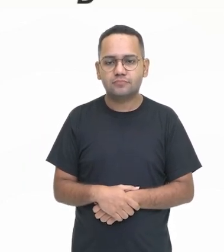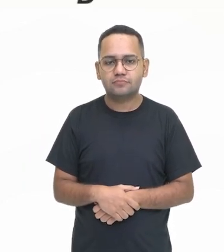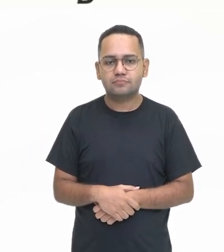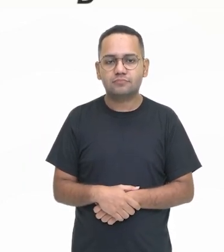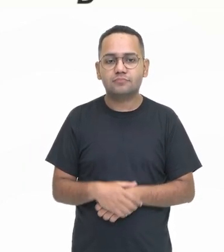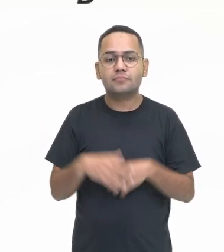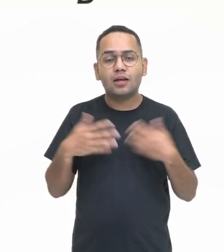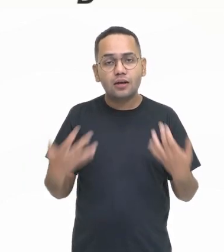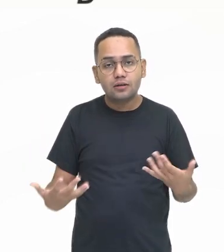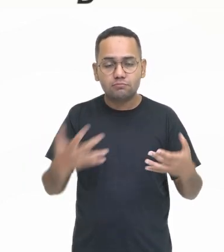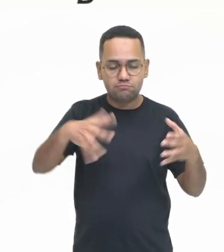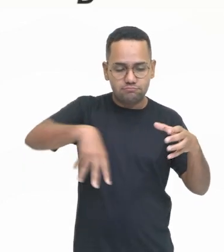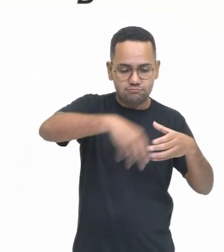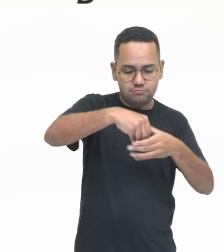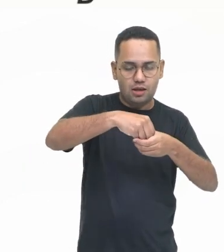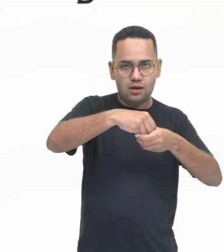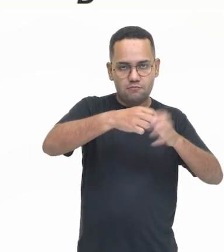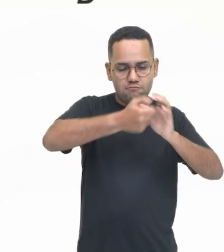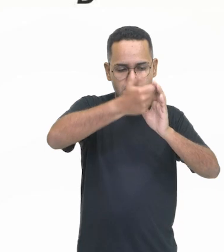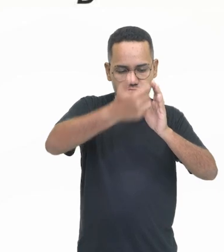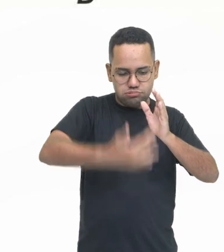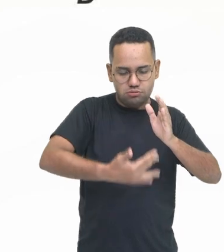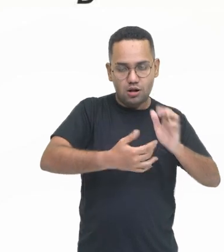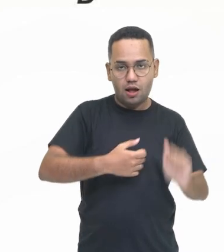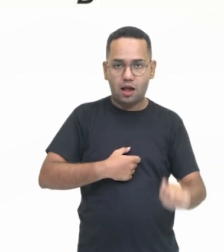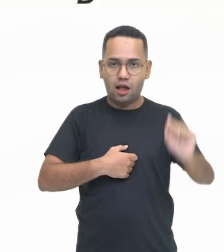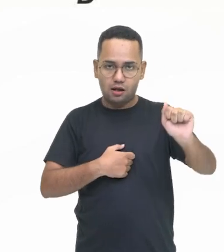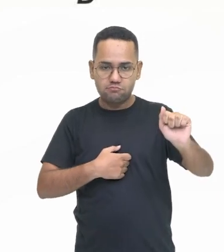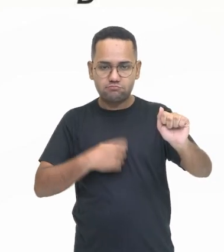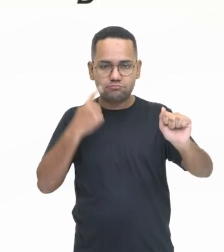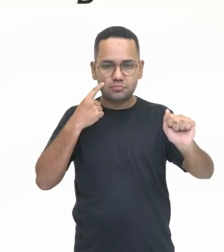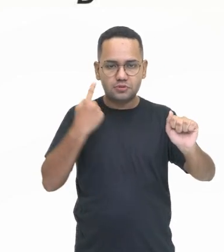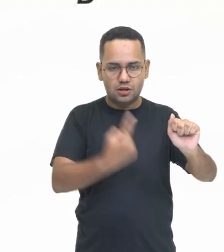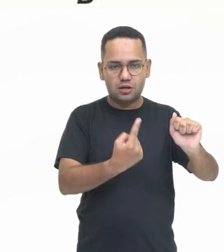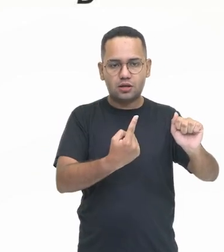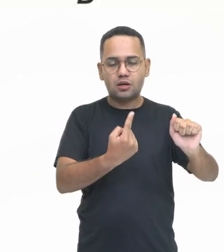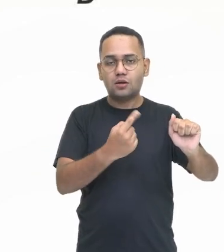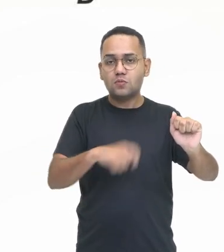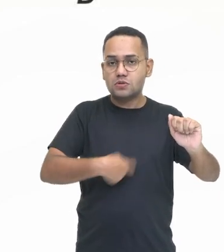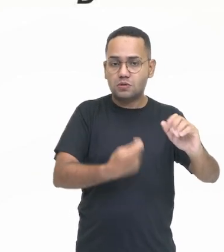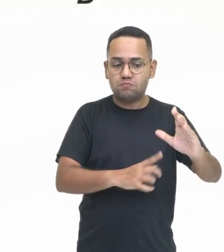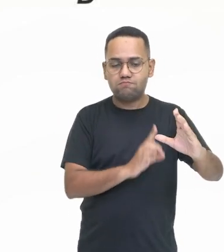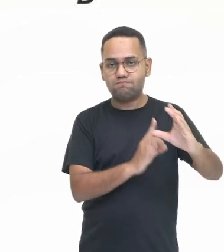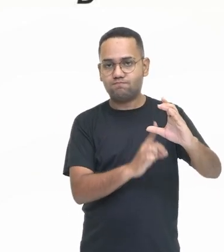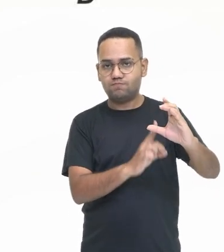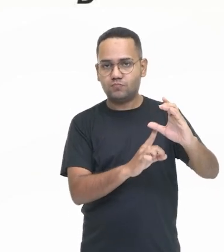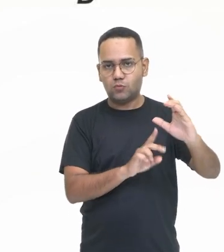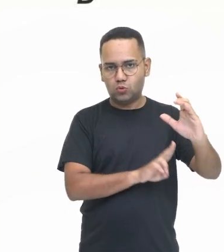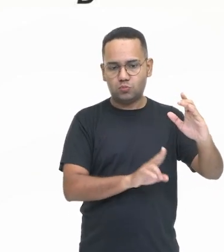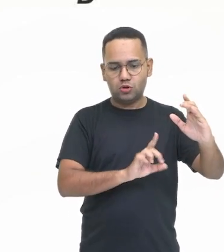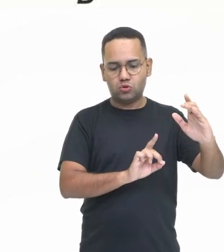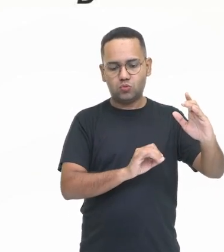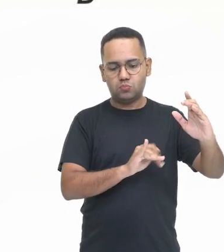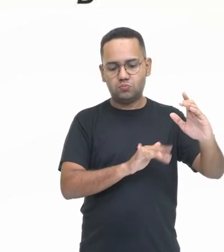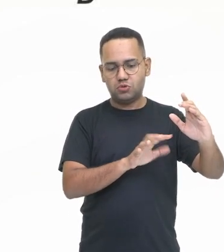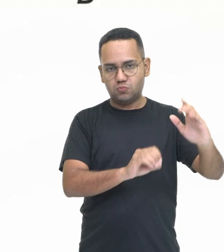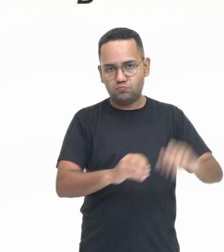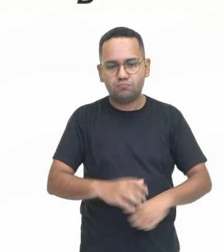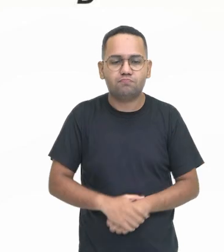Chamamos de domínio, né, da função a reunião de todos os elementos de A, né, eu já mencionei isso,